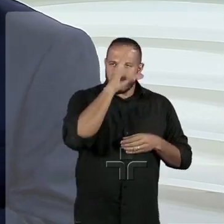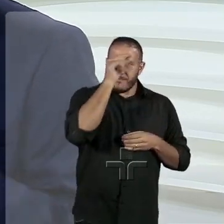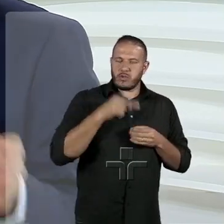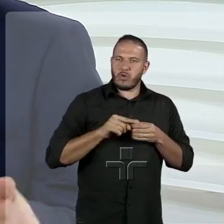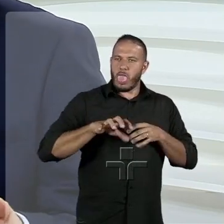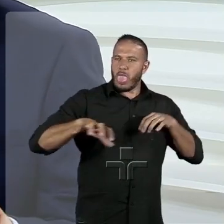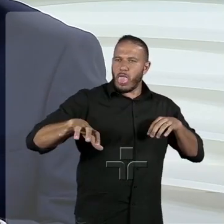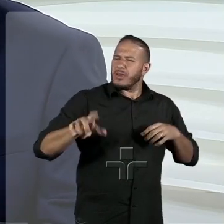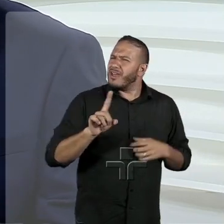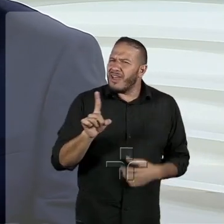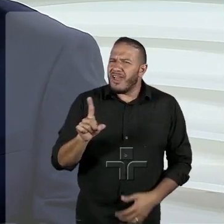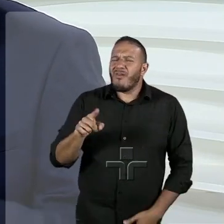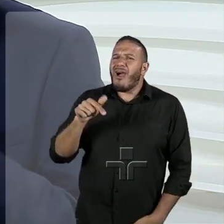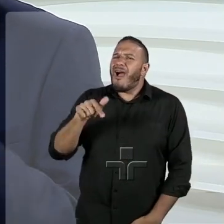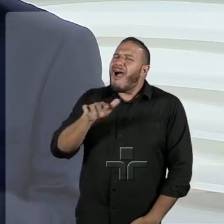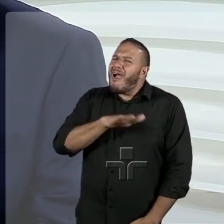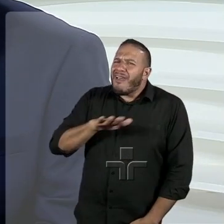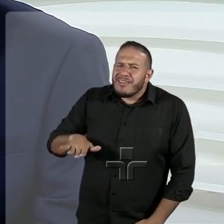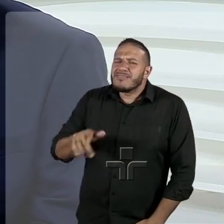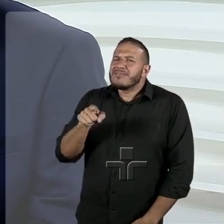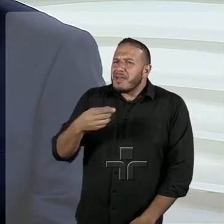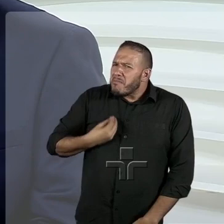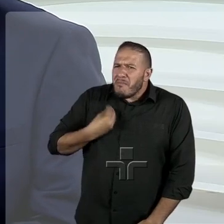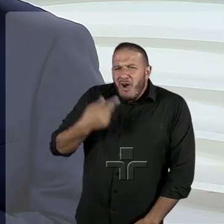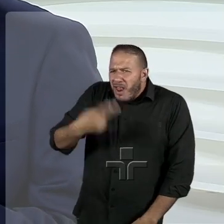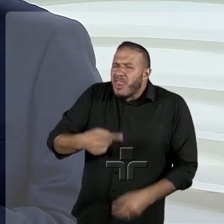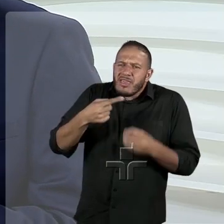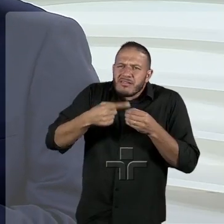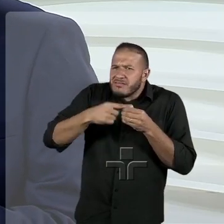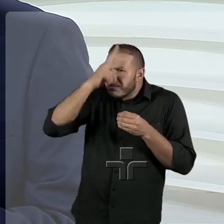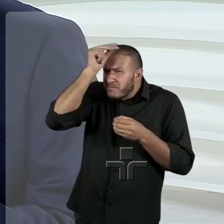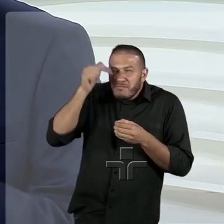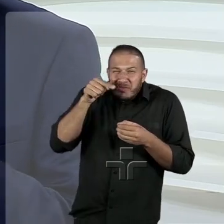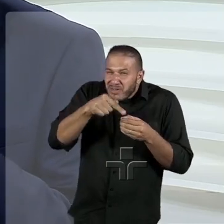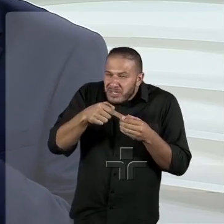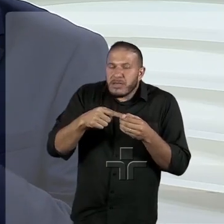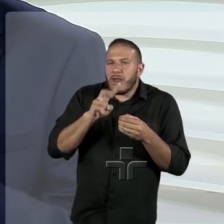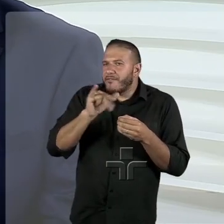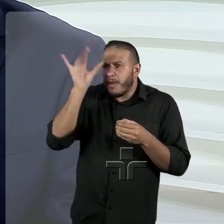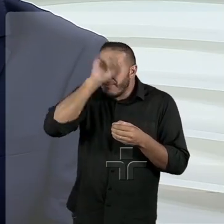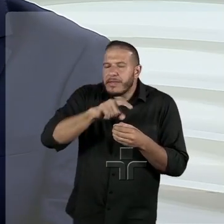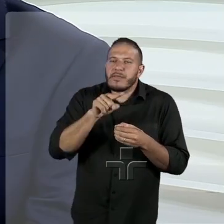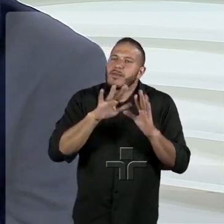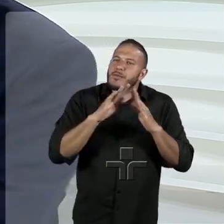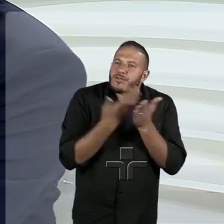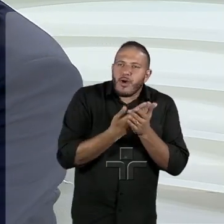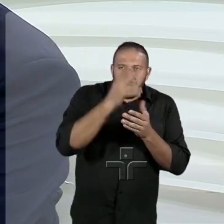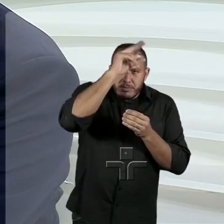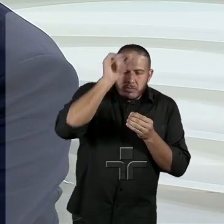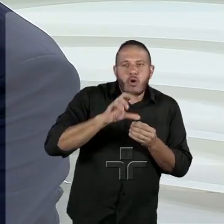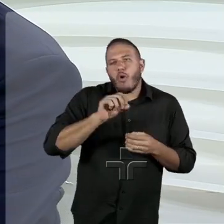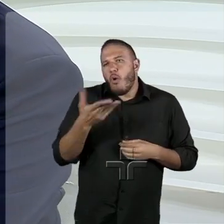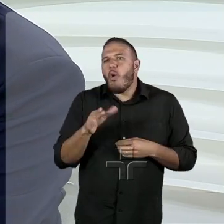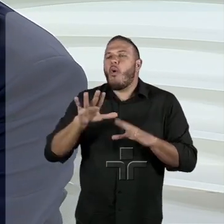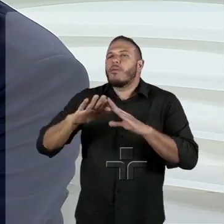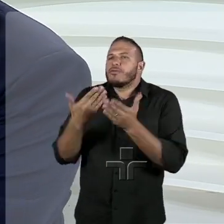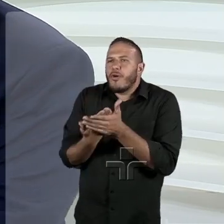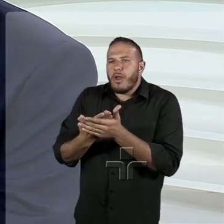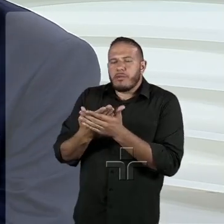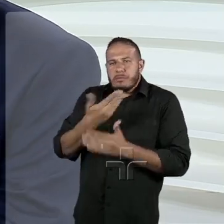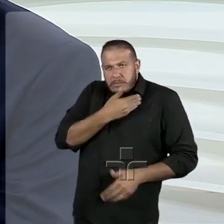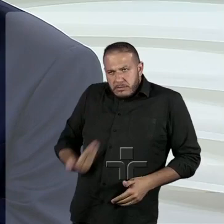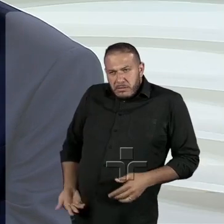A criança que mora lá no município, ela é daquele município. Se ela vai aprender de uma escola municipal ou em uma escola